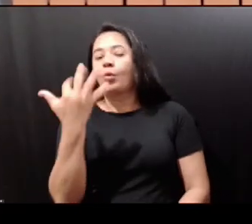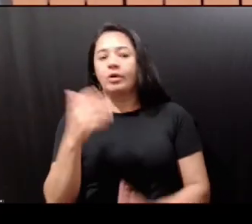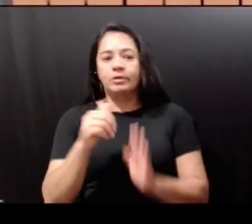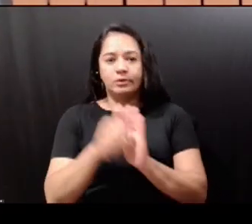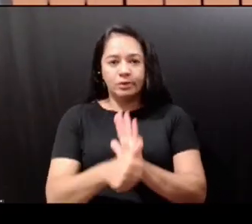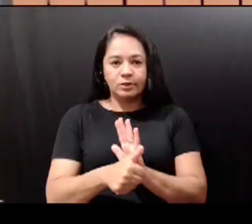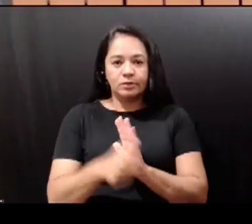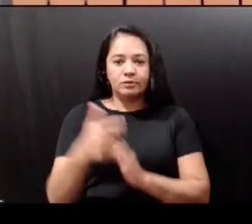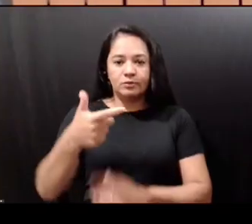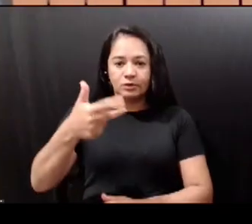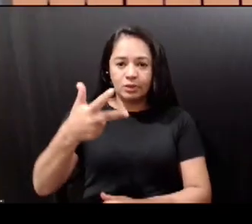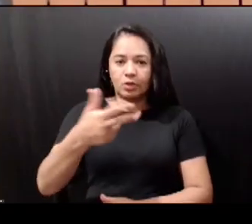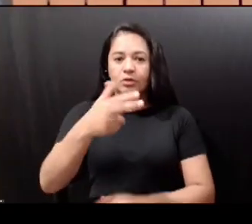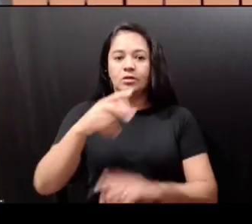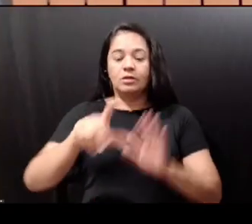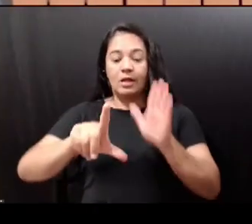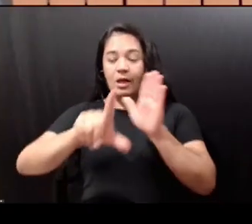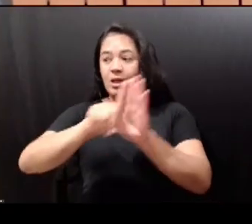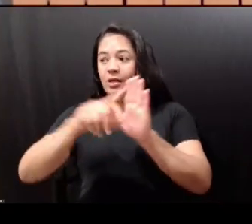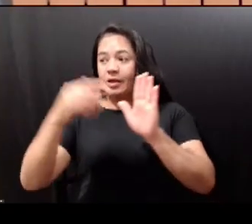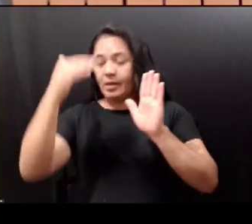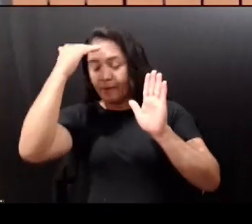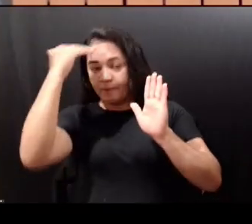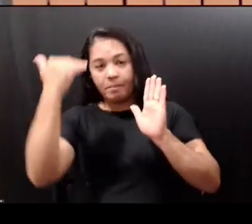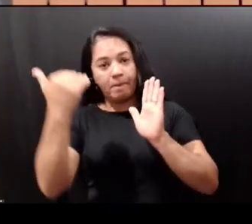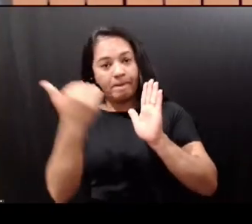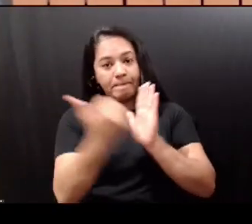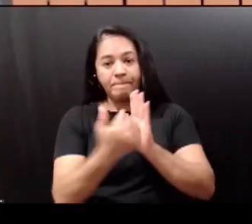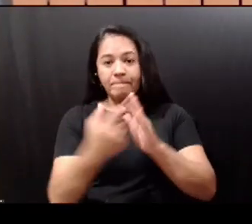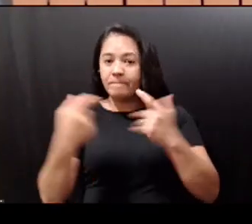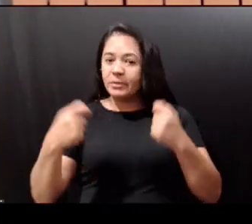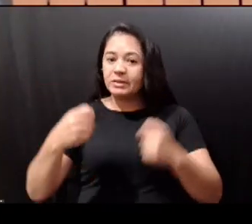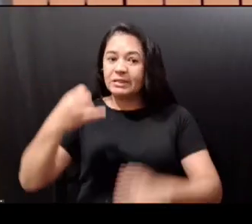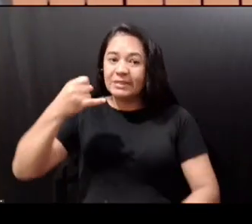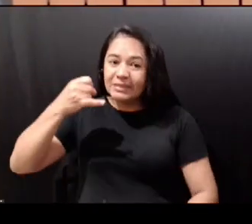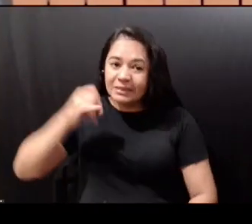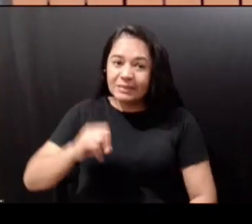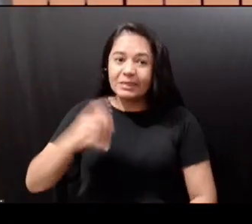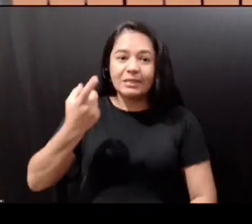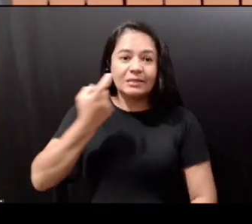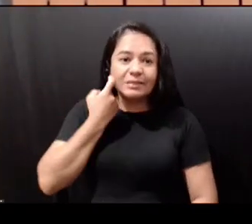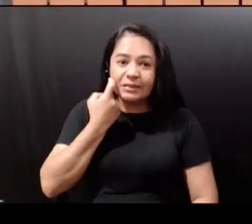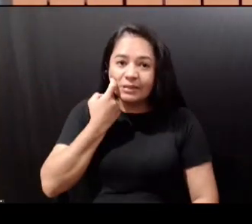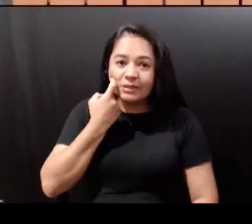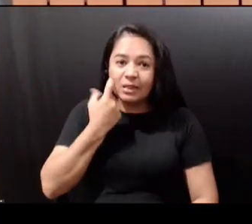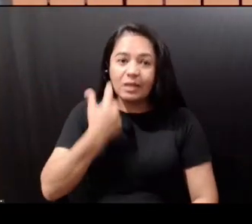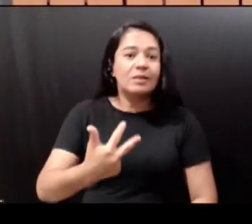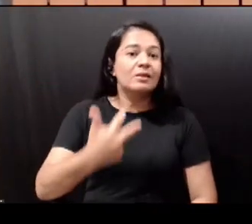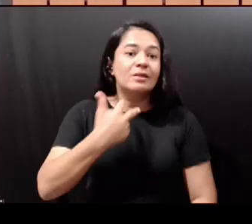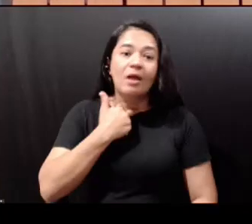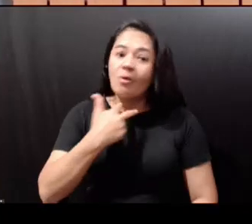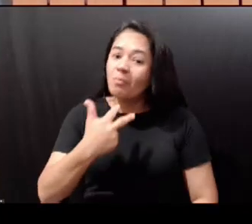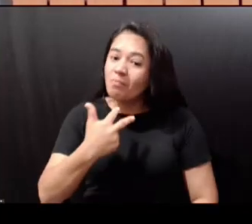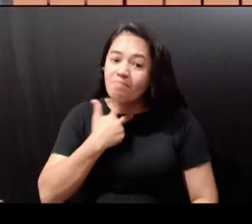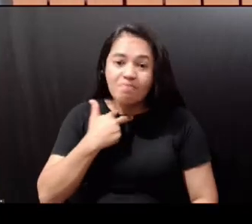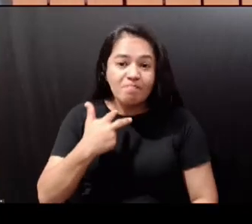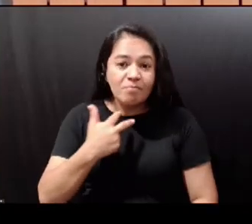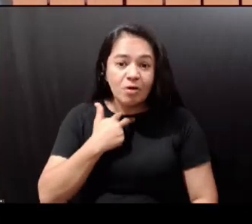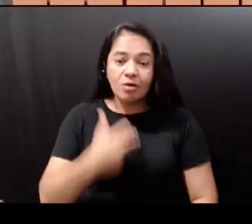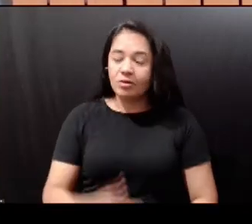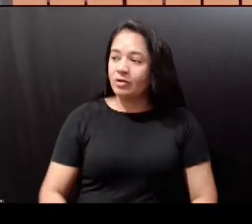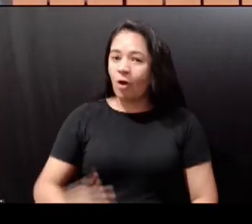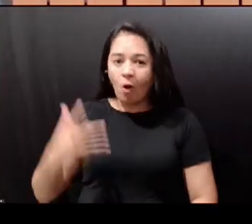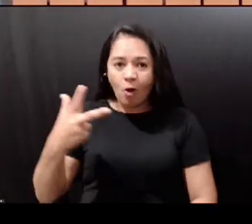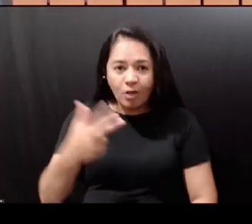respeitada. Se é de sexta-feira, pós o meio-dia, não tem que fazer o corte, o recorte, ou que seja o